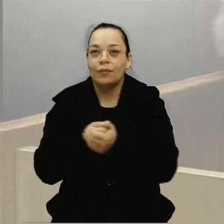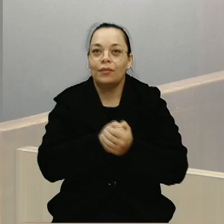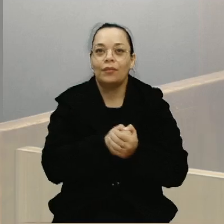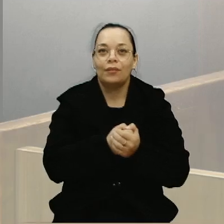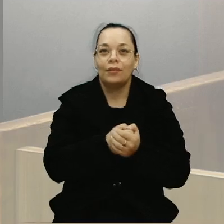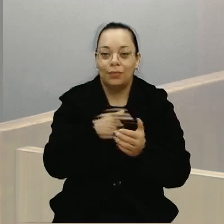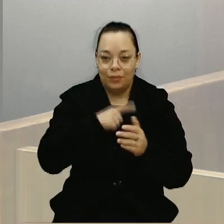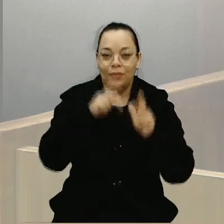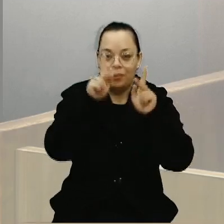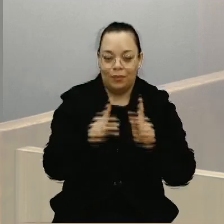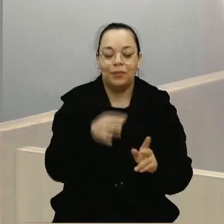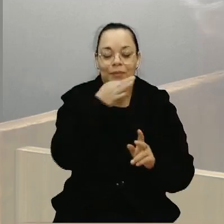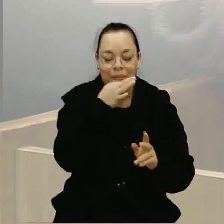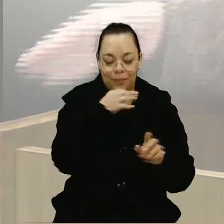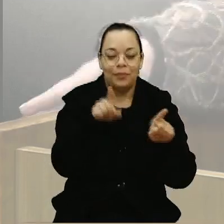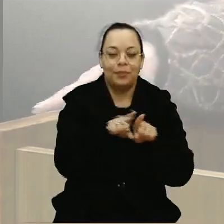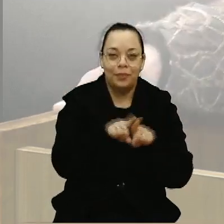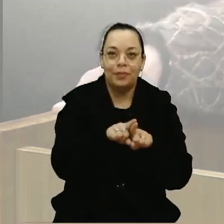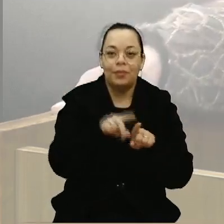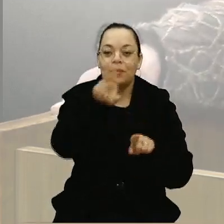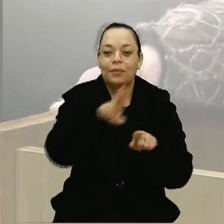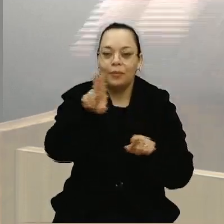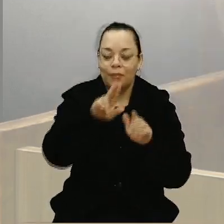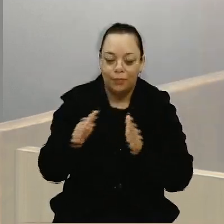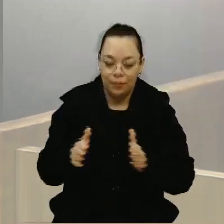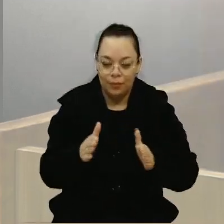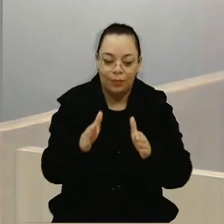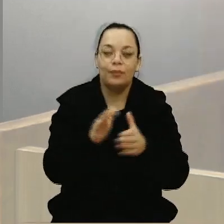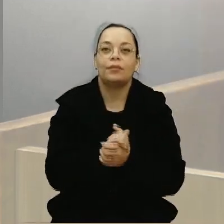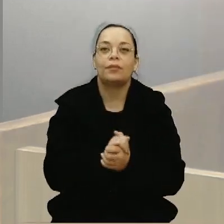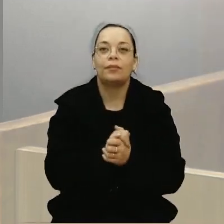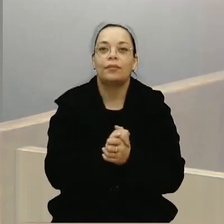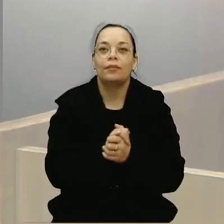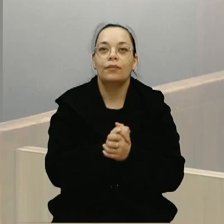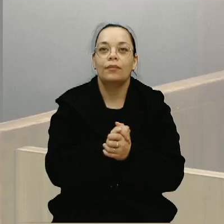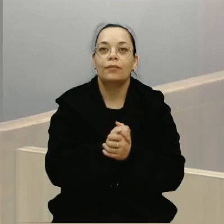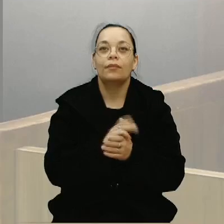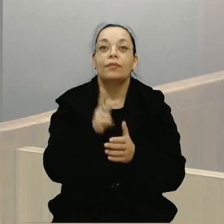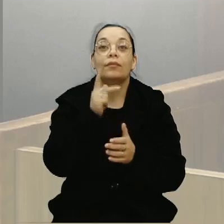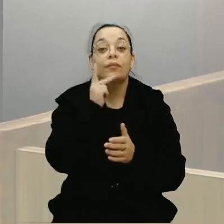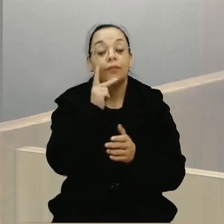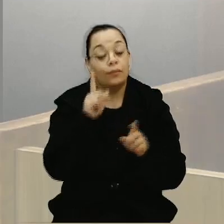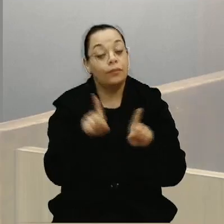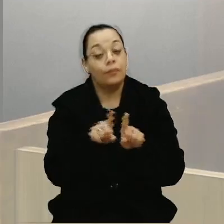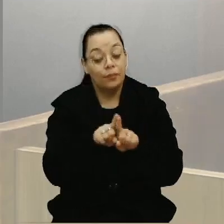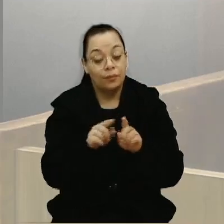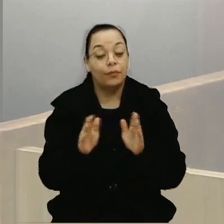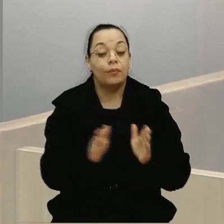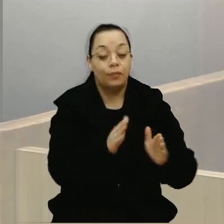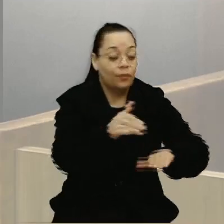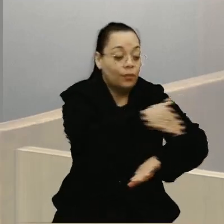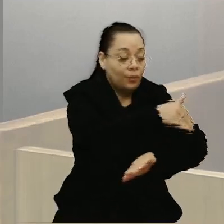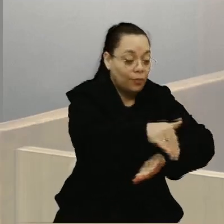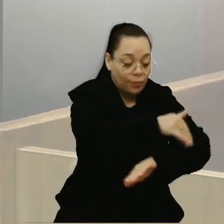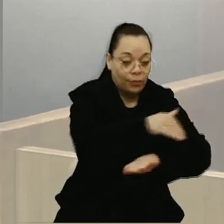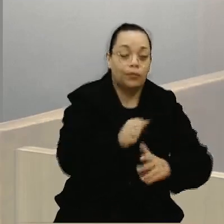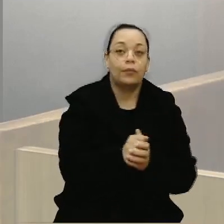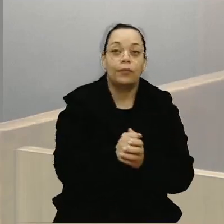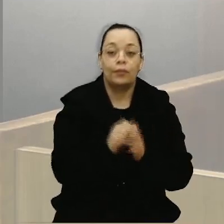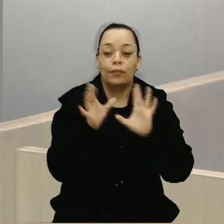muito pessoal de Caxias também, mas que usa a estrada. E também dizer que, além dessas ruas,